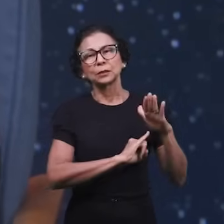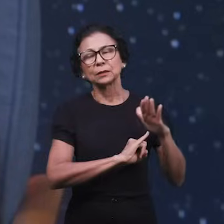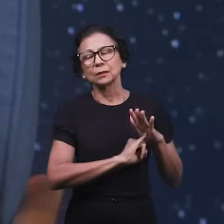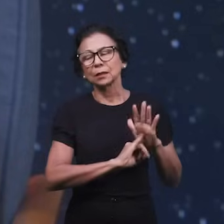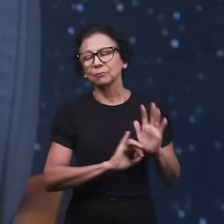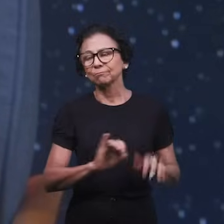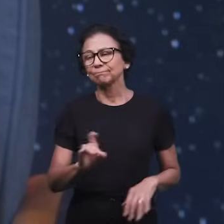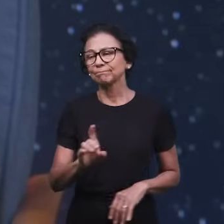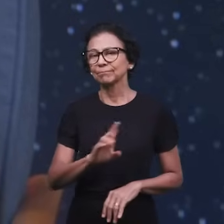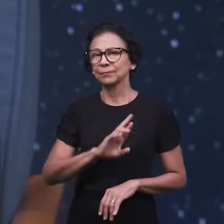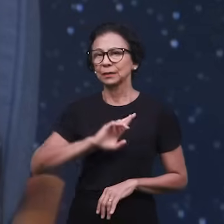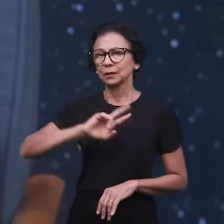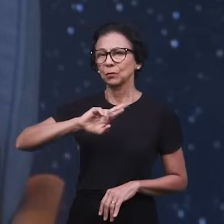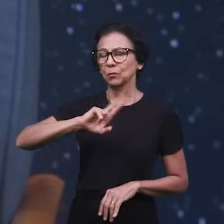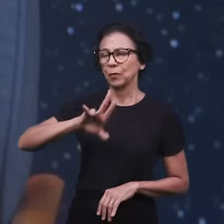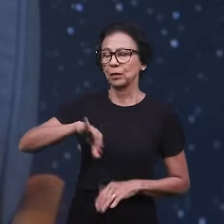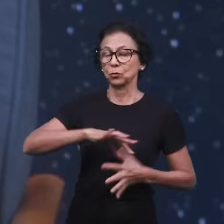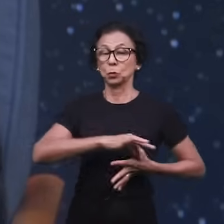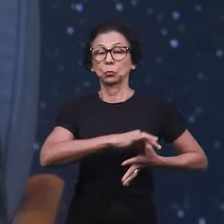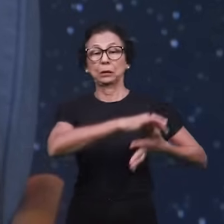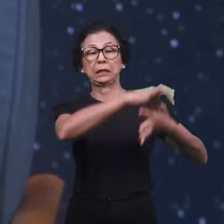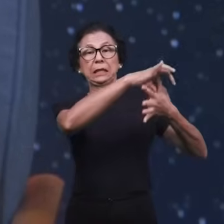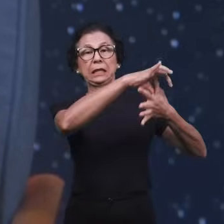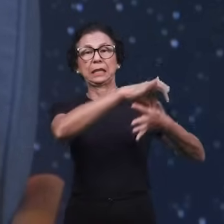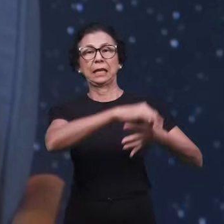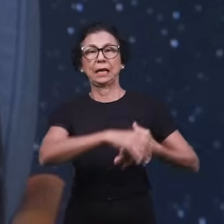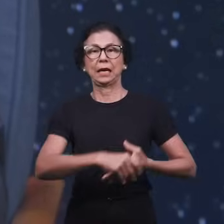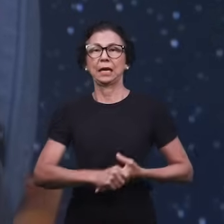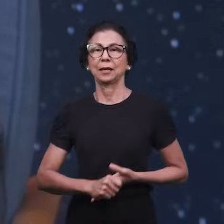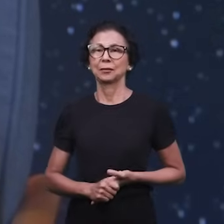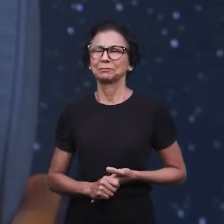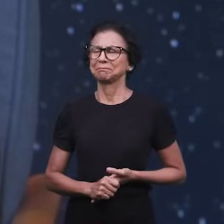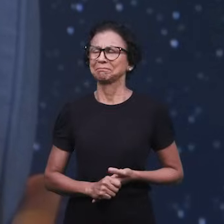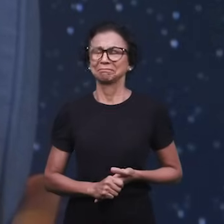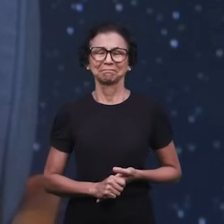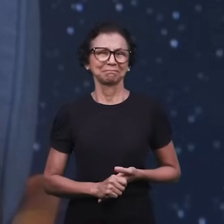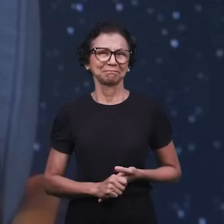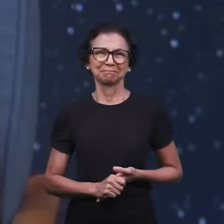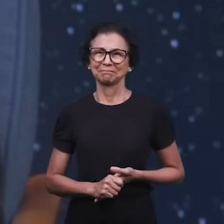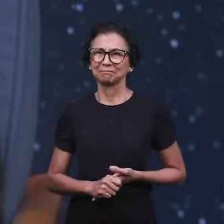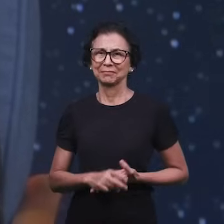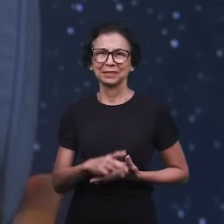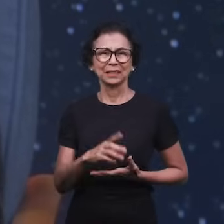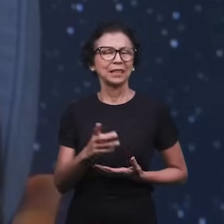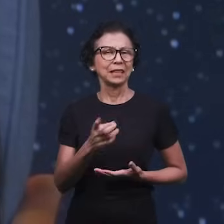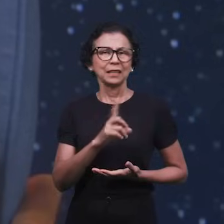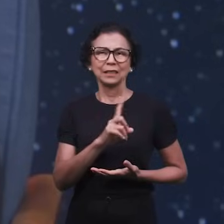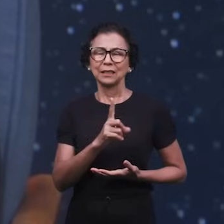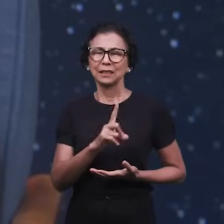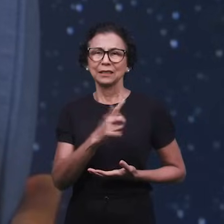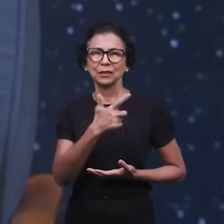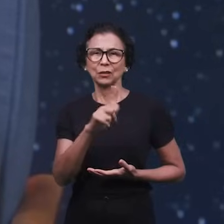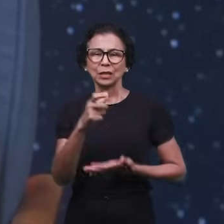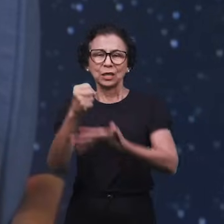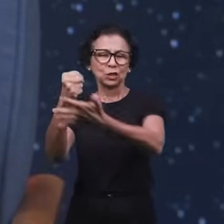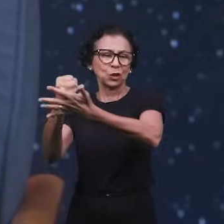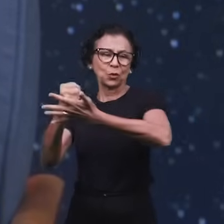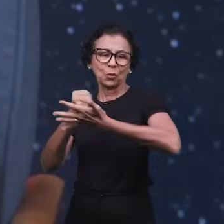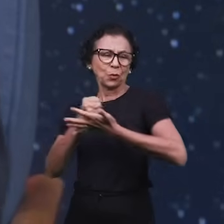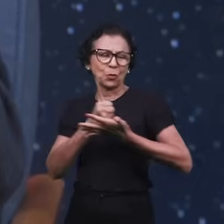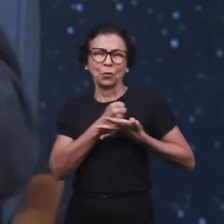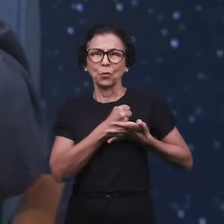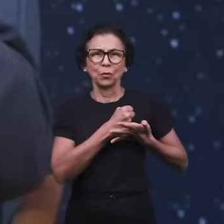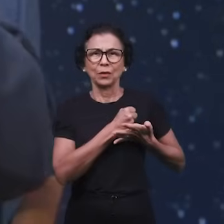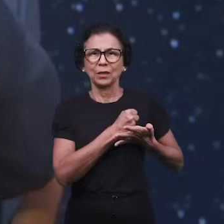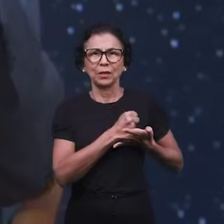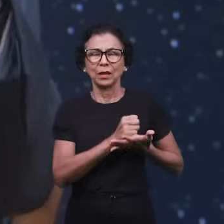bem intencionada que uma liderança seja, ela não tem o socorro que nós precisamos. O